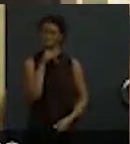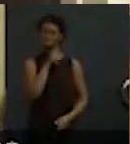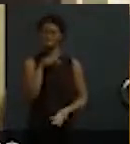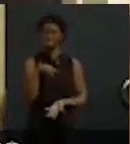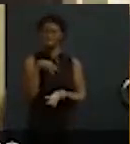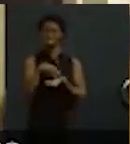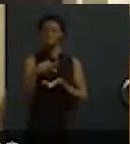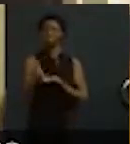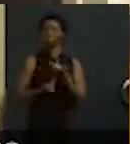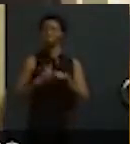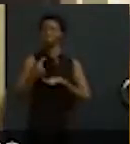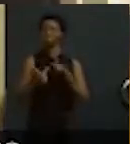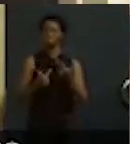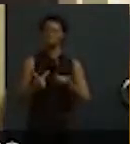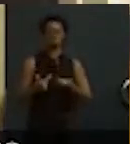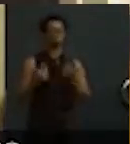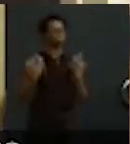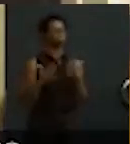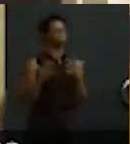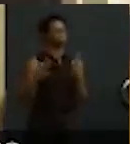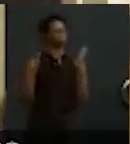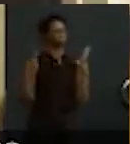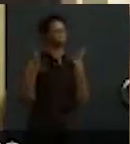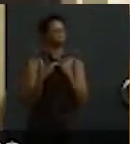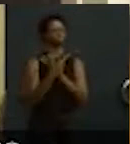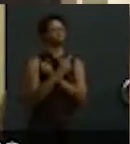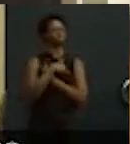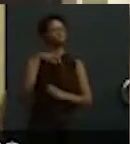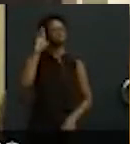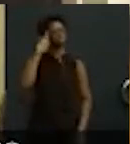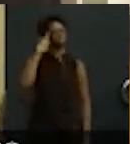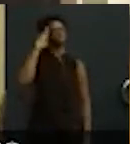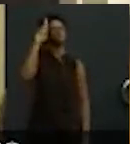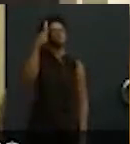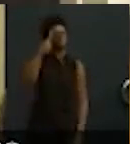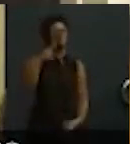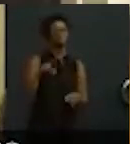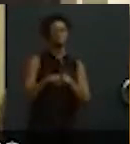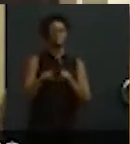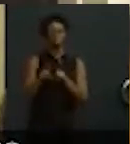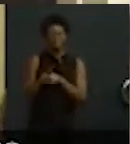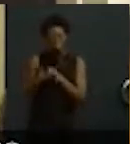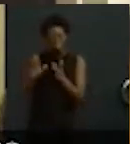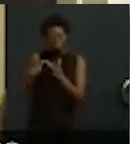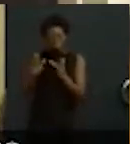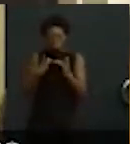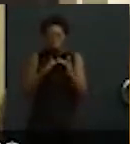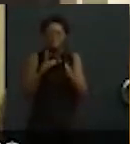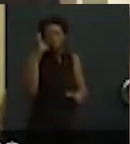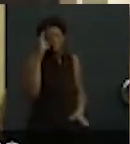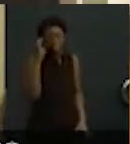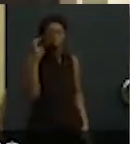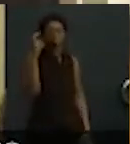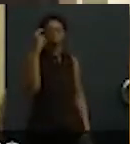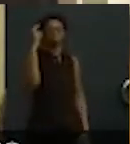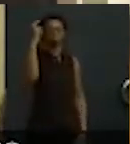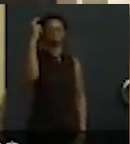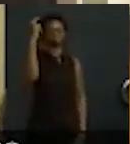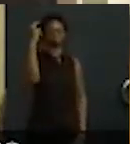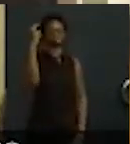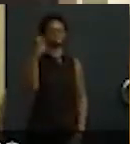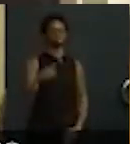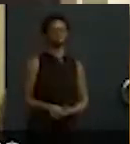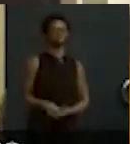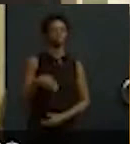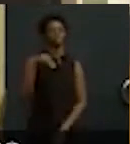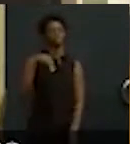sua excepcional liderança, espírito conciliador e apurada inteligência. O Ministério Público do Estado